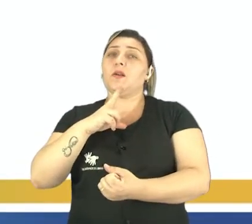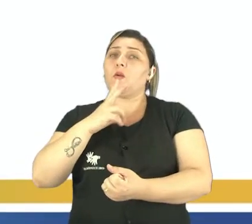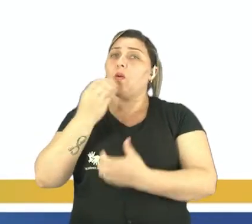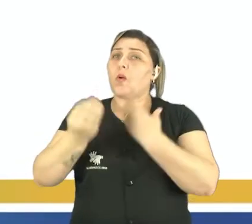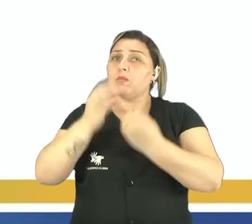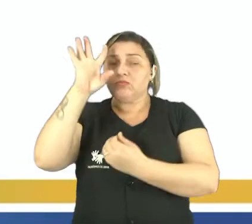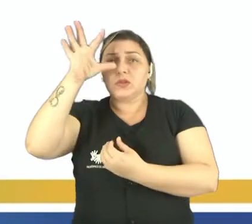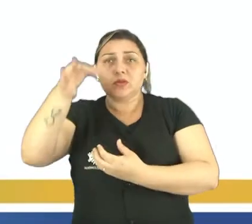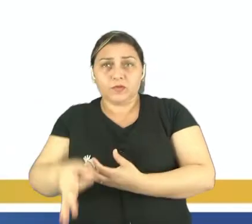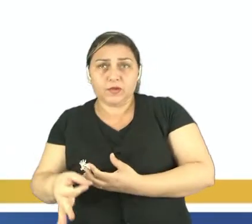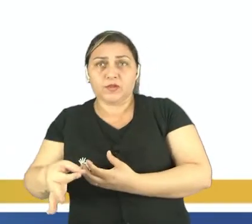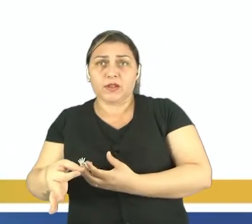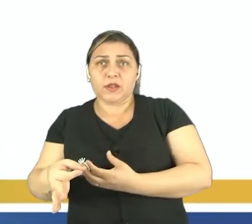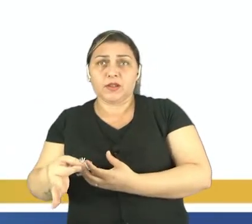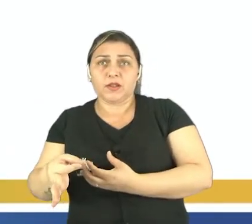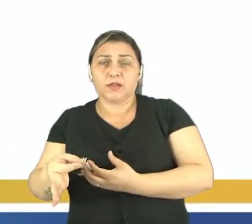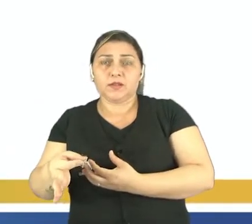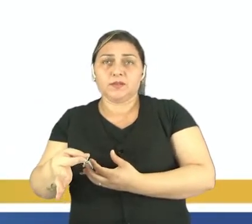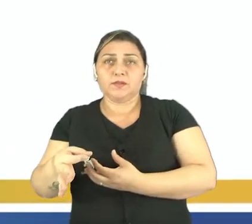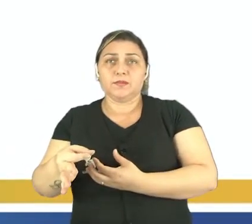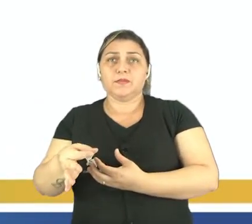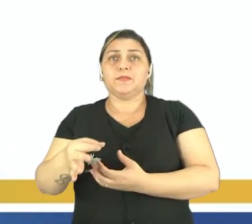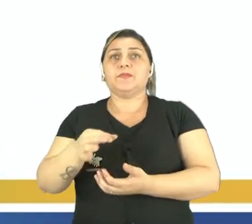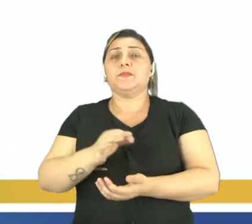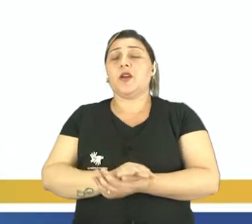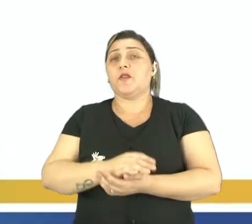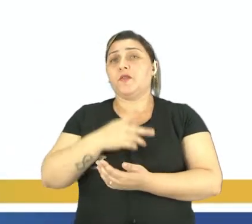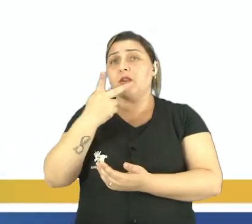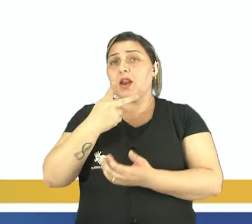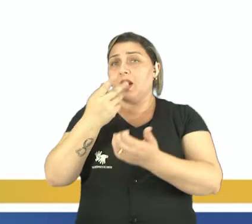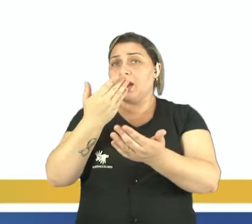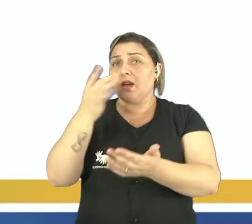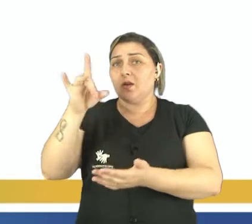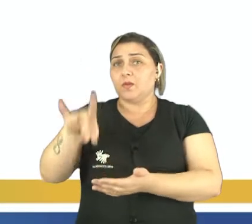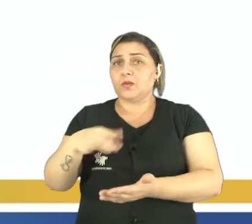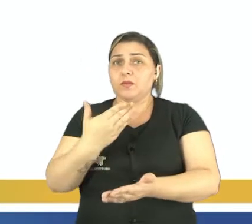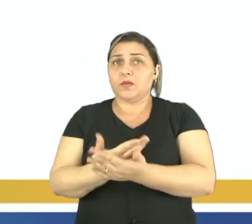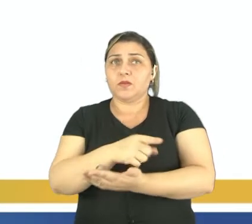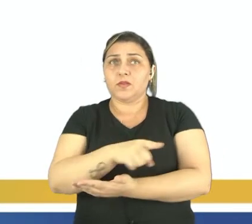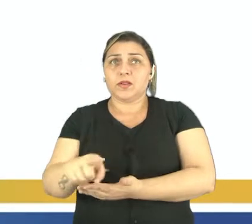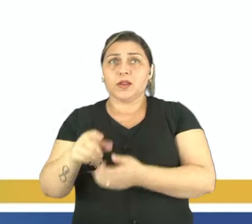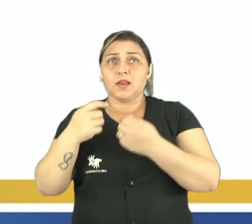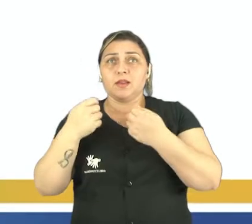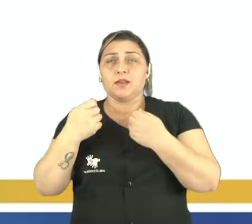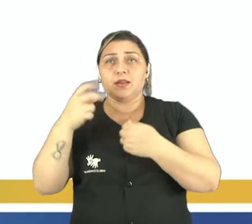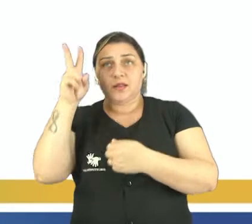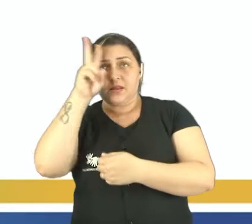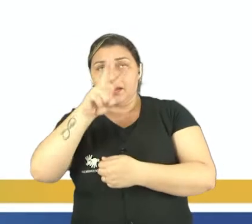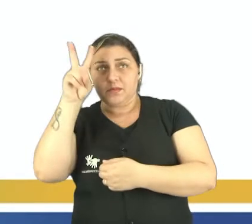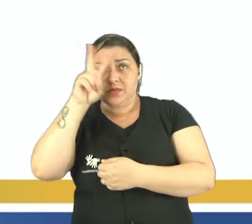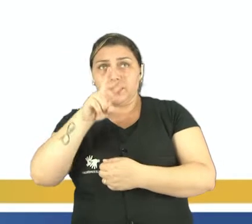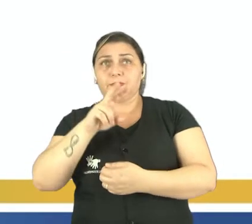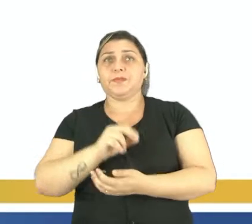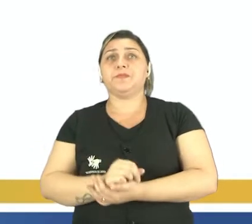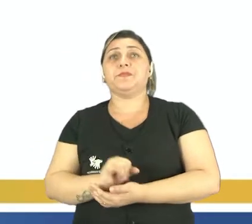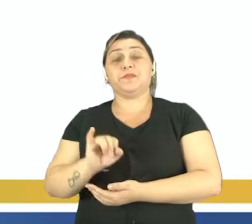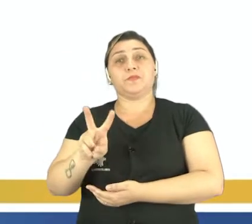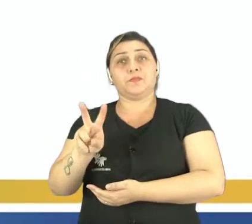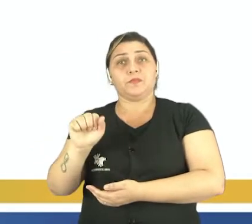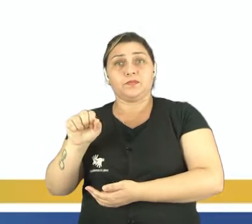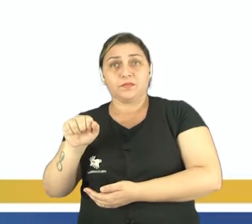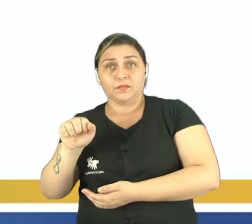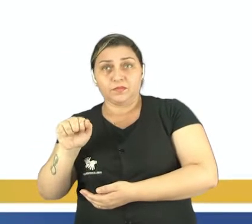resolvê-lo. Tá? Eu falei isso na última aula e vocês devem se lembrar. Olha aqui.